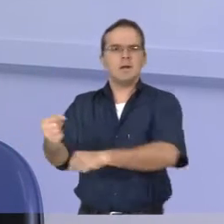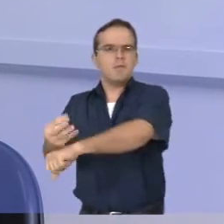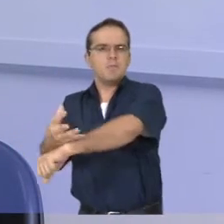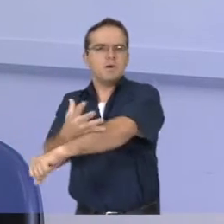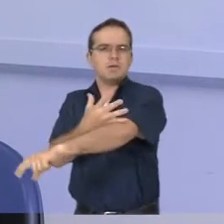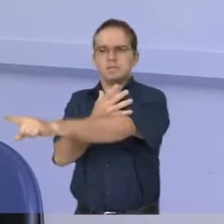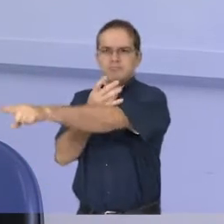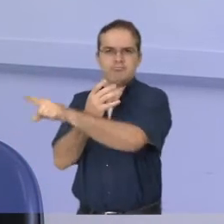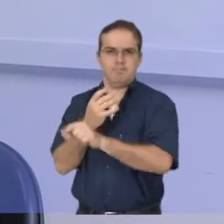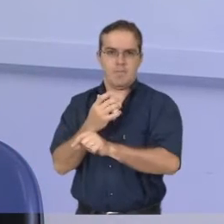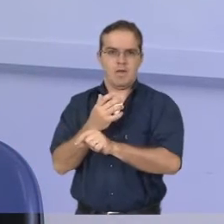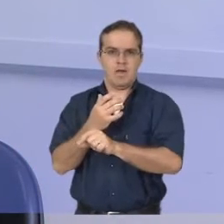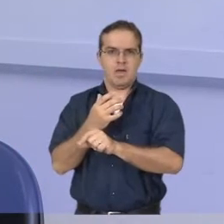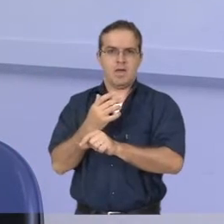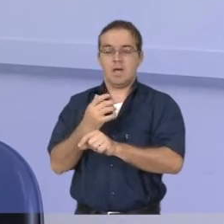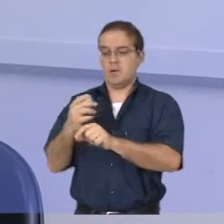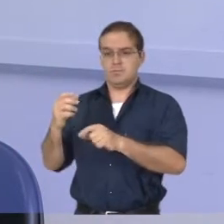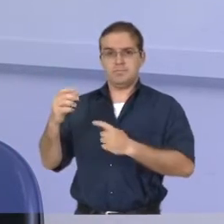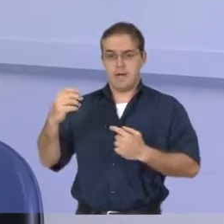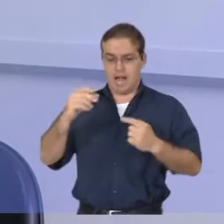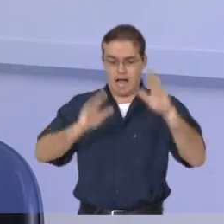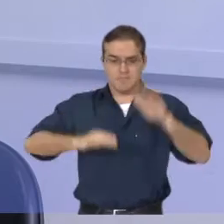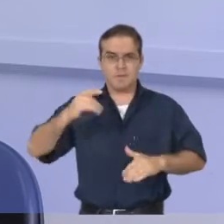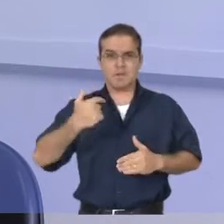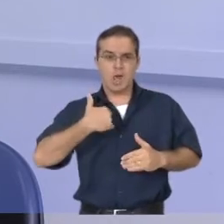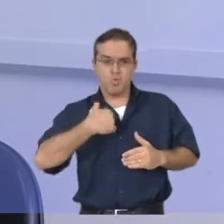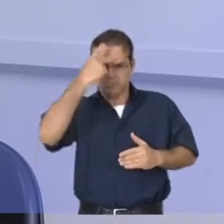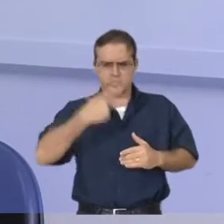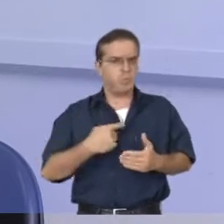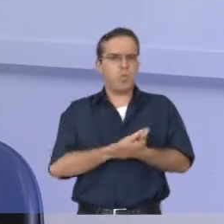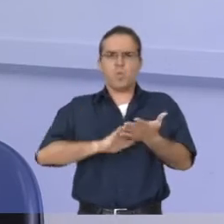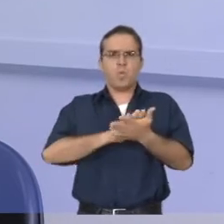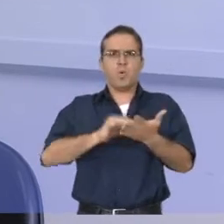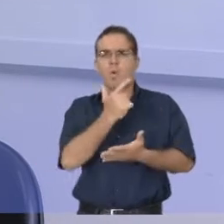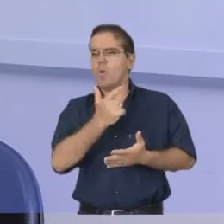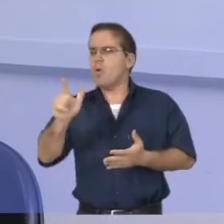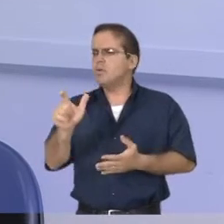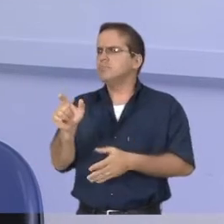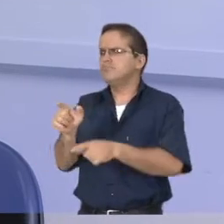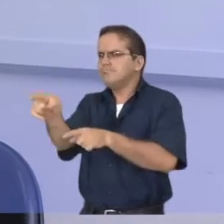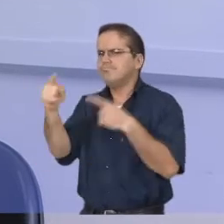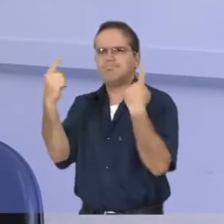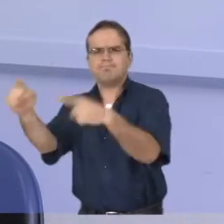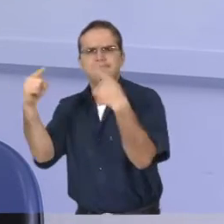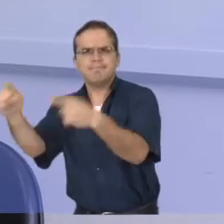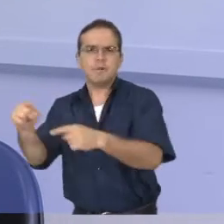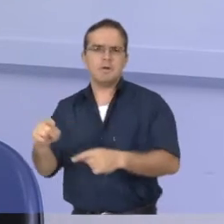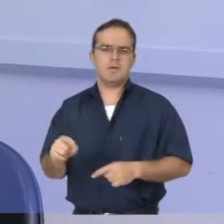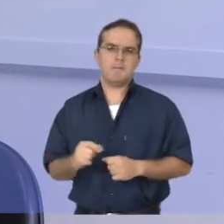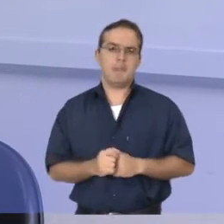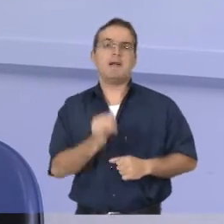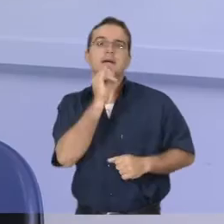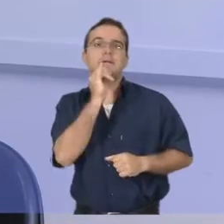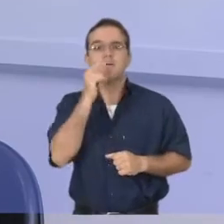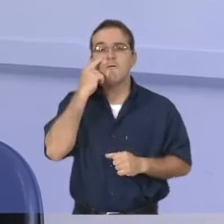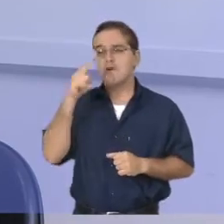mesmo que essas emoções não sejam adequadas para a própria pessoa que está sentindo a empatia. Então, por exemplo, eu posso ver